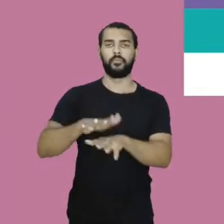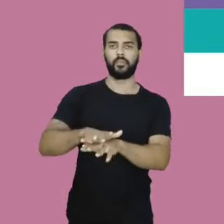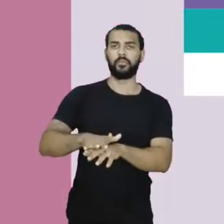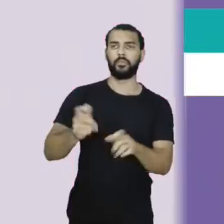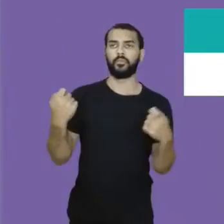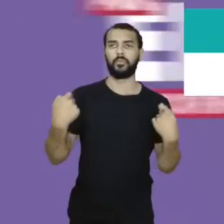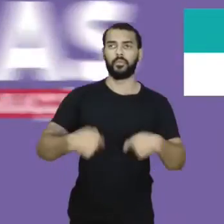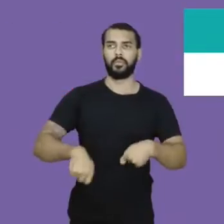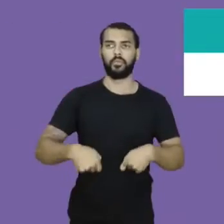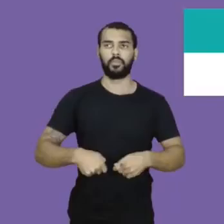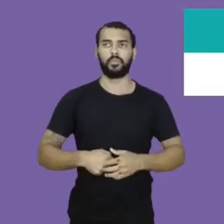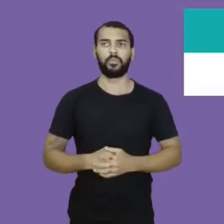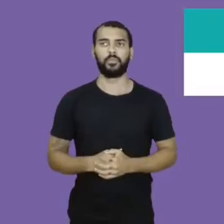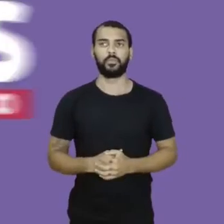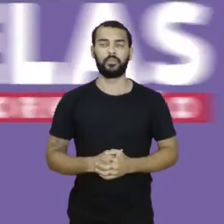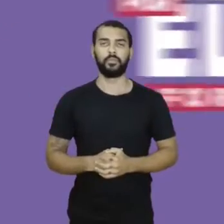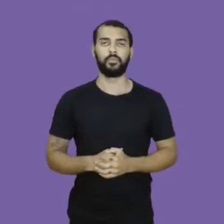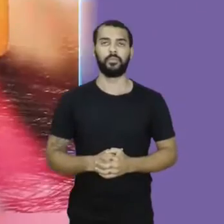necessárias.